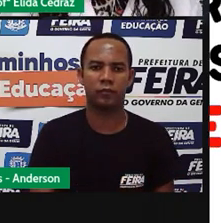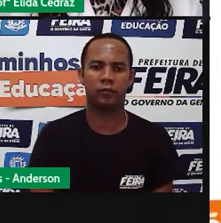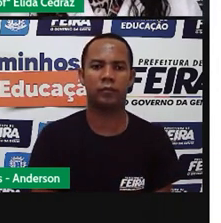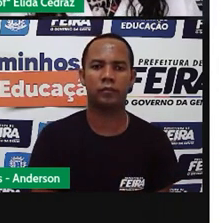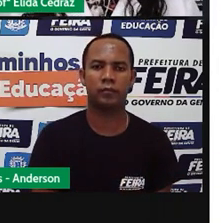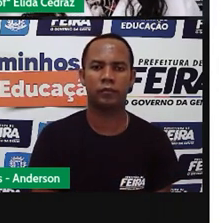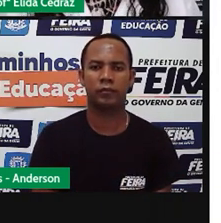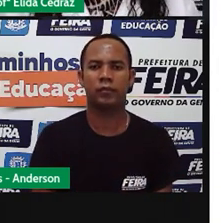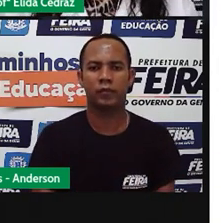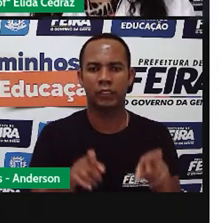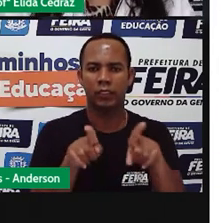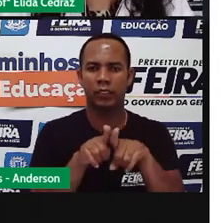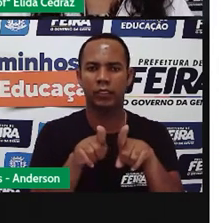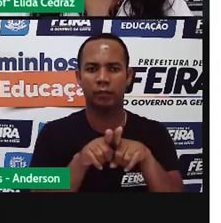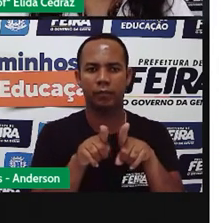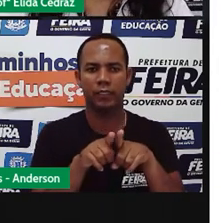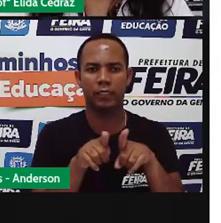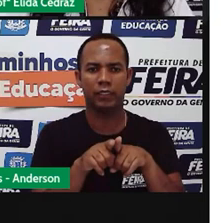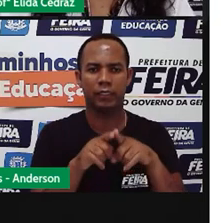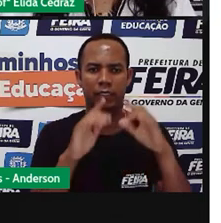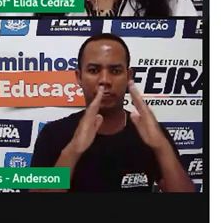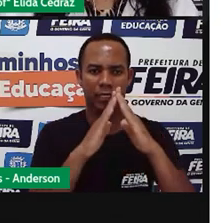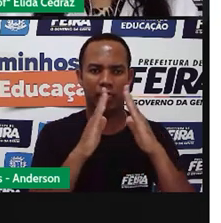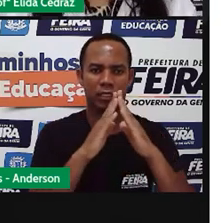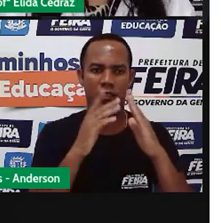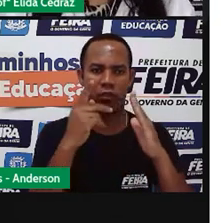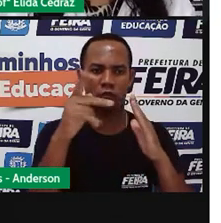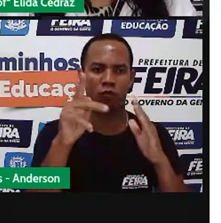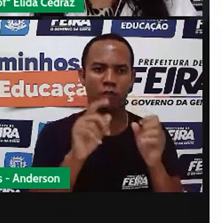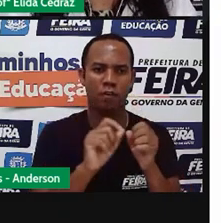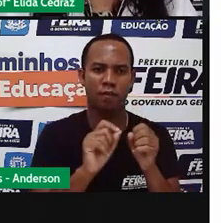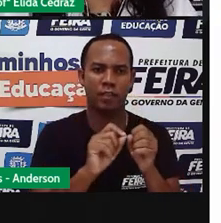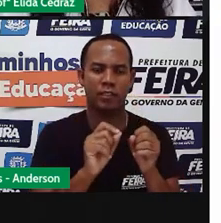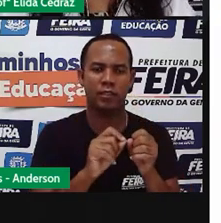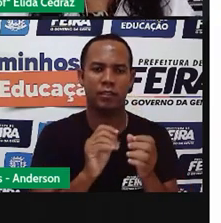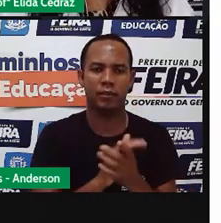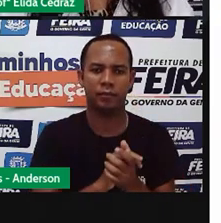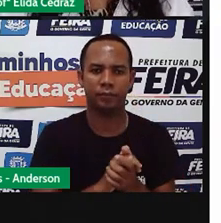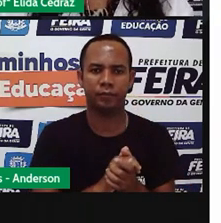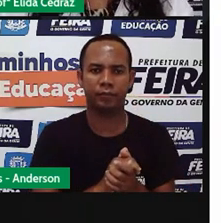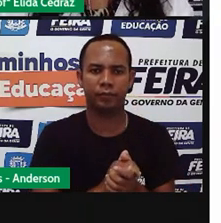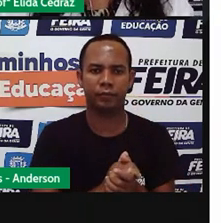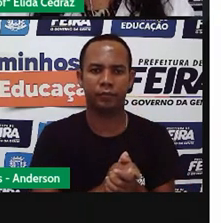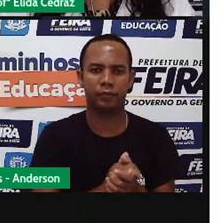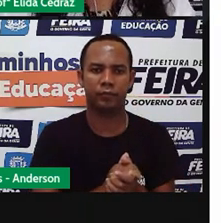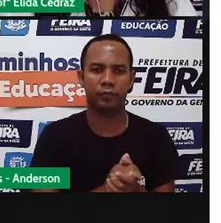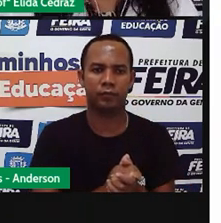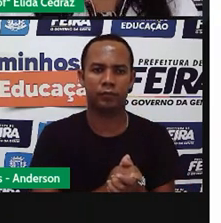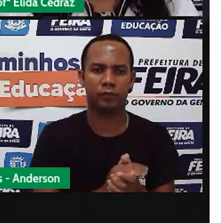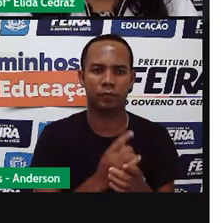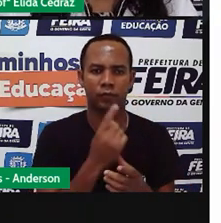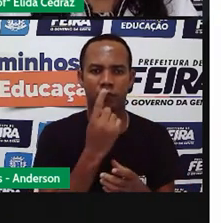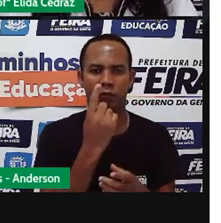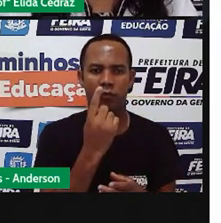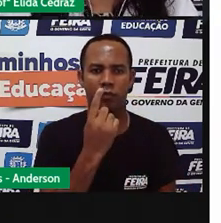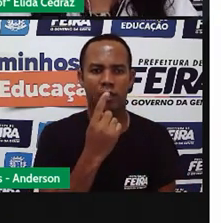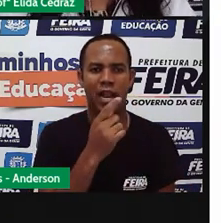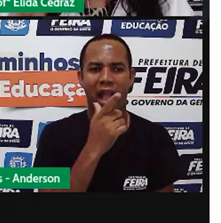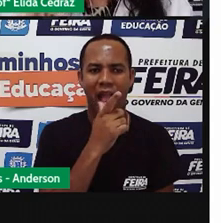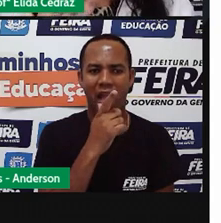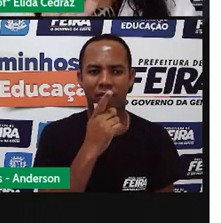E isso você vai testar aí na sua casa, tá bom? Você vai precisar de uma colher de